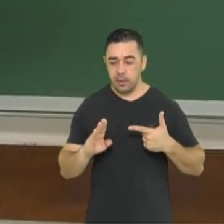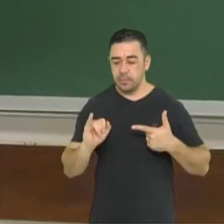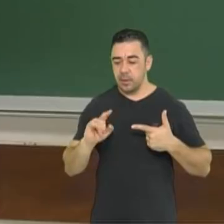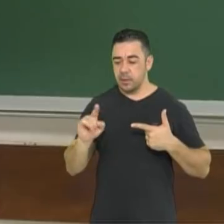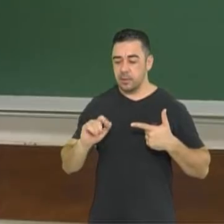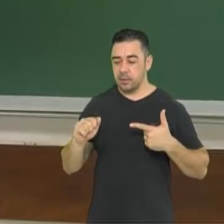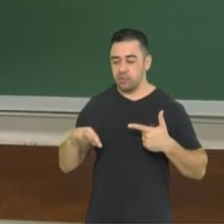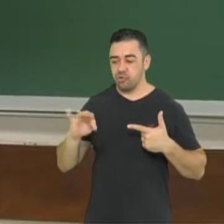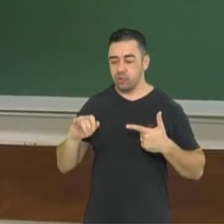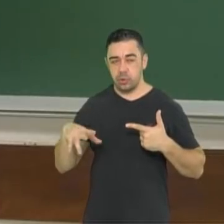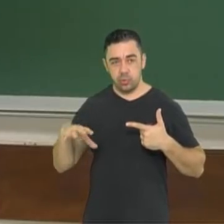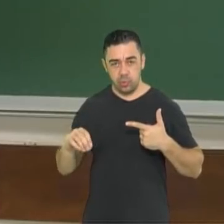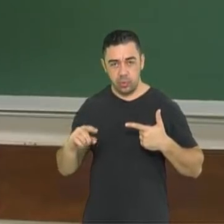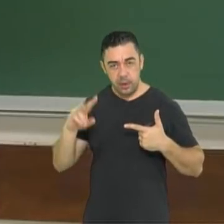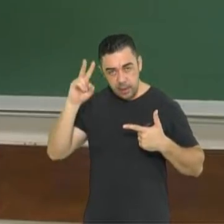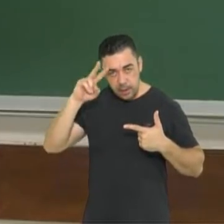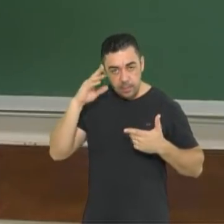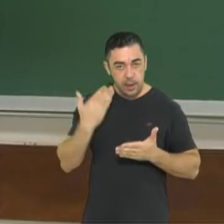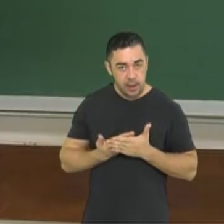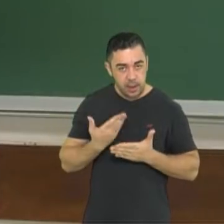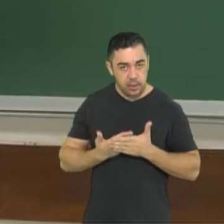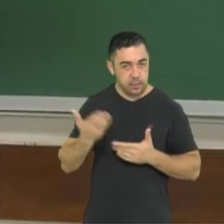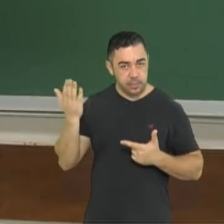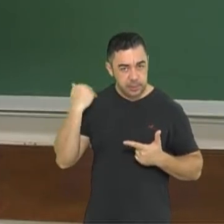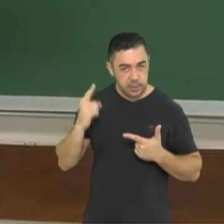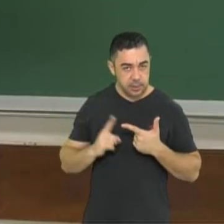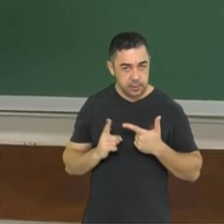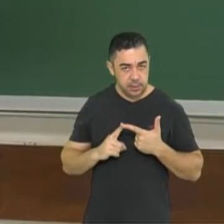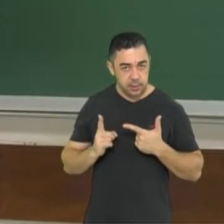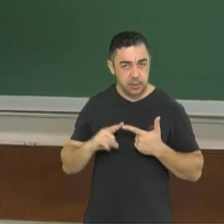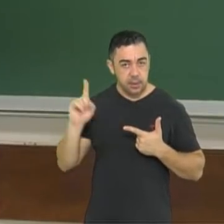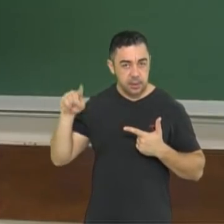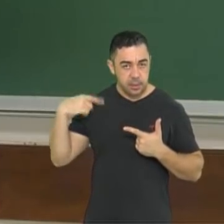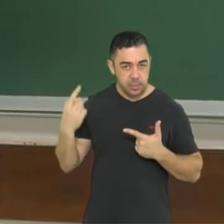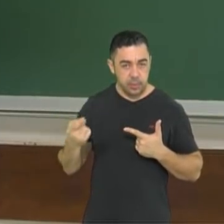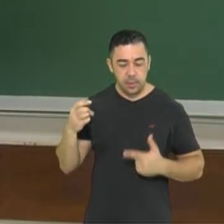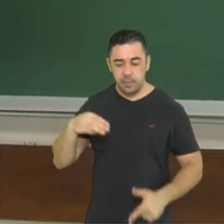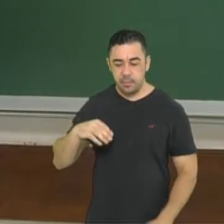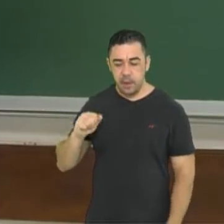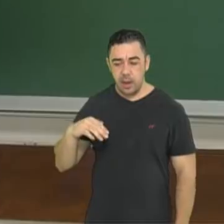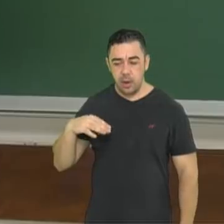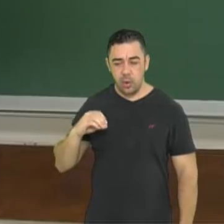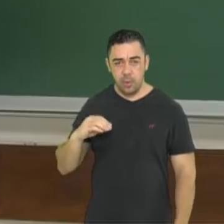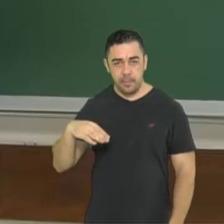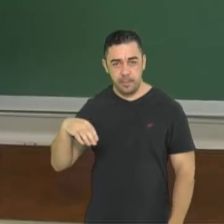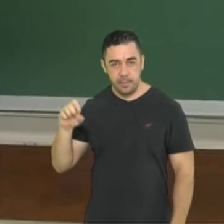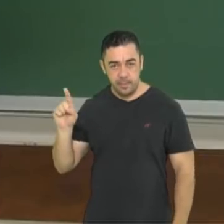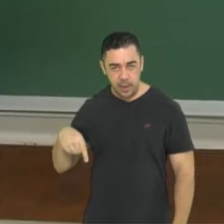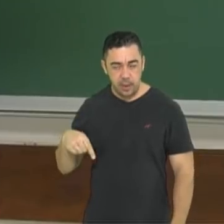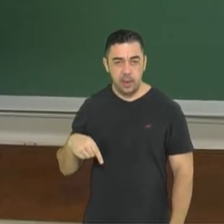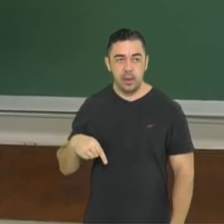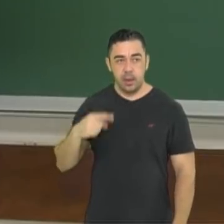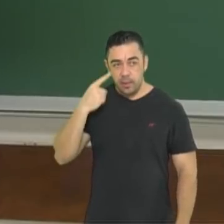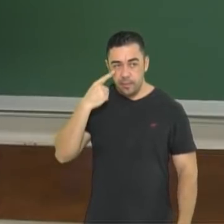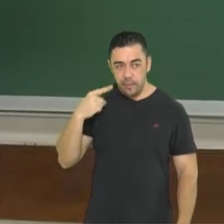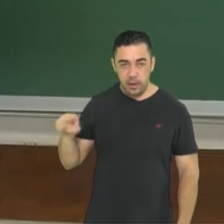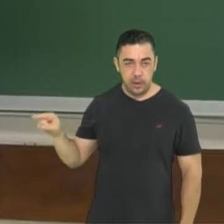Bizantino, lembra nas aulas passadas, logo após Maomé, os califados. Olha, isso é império,